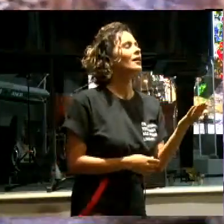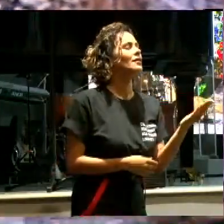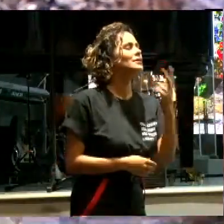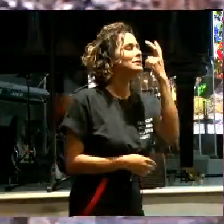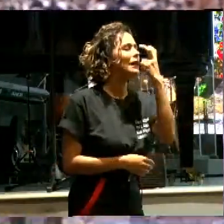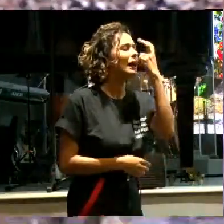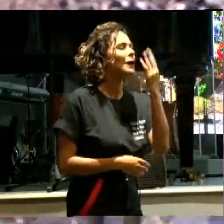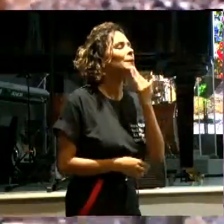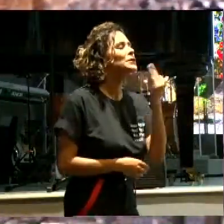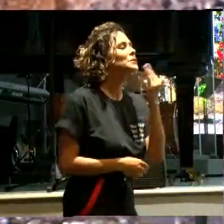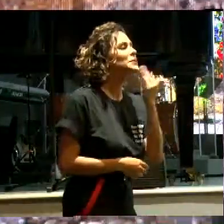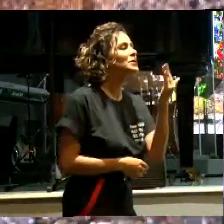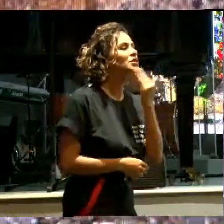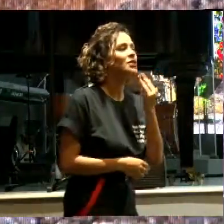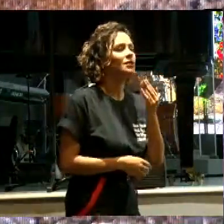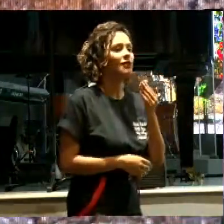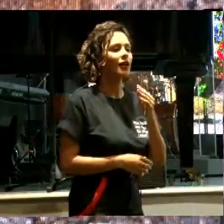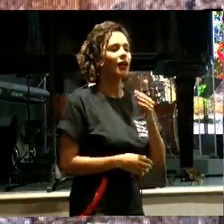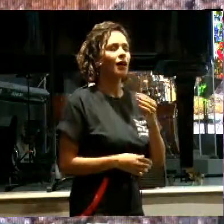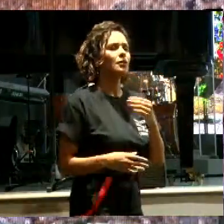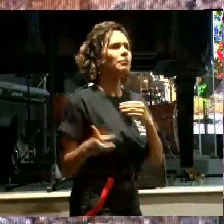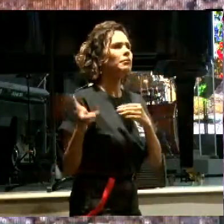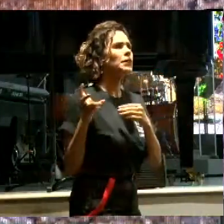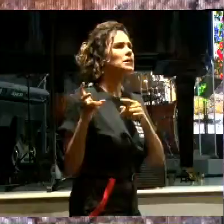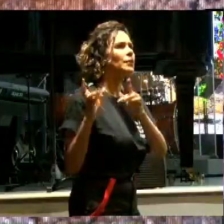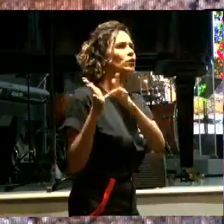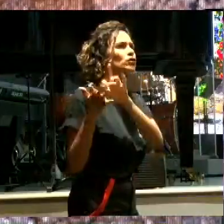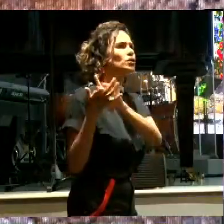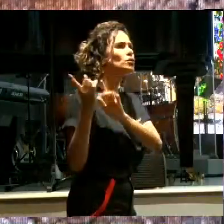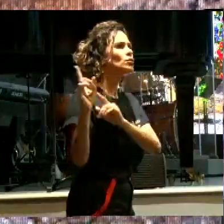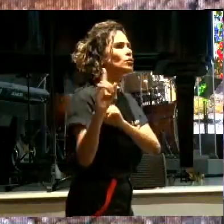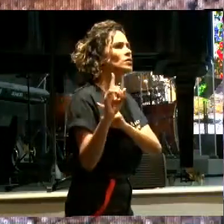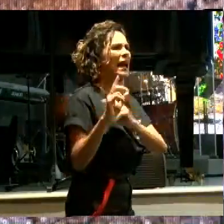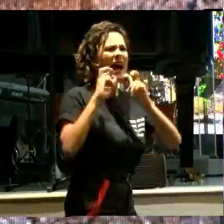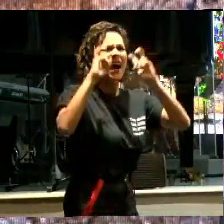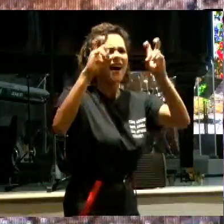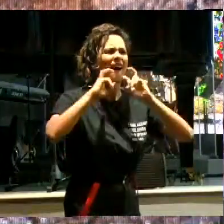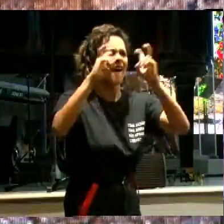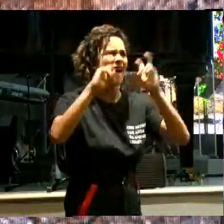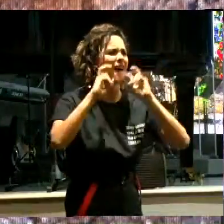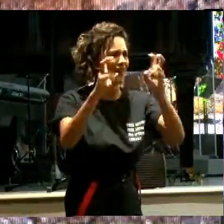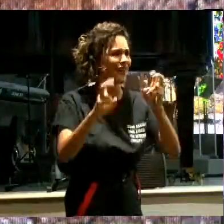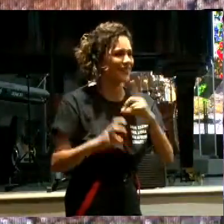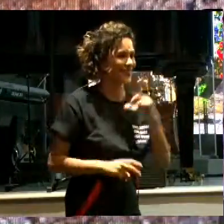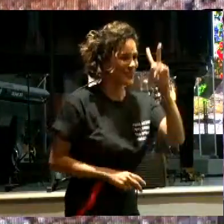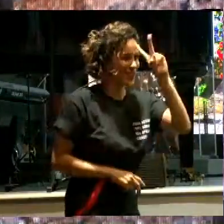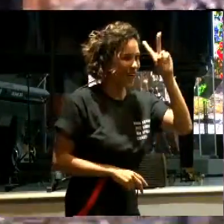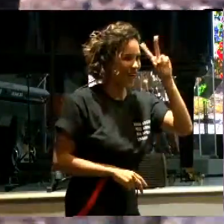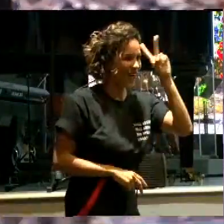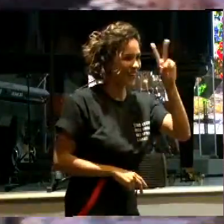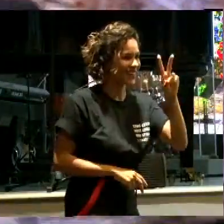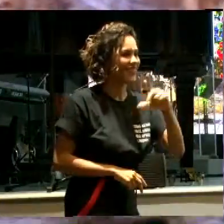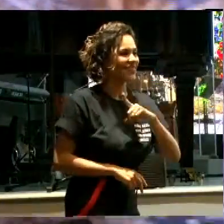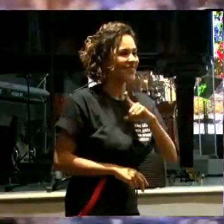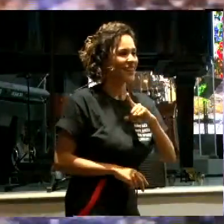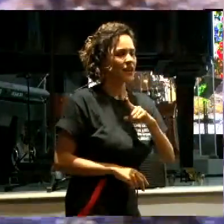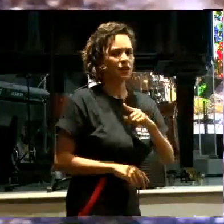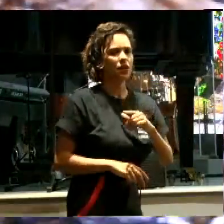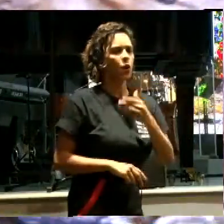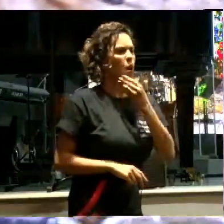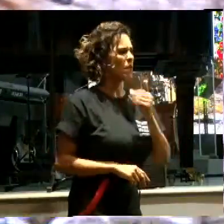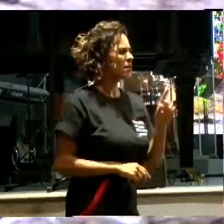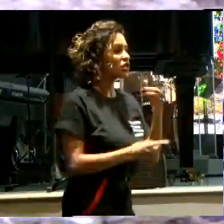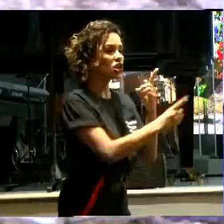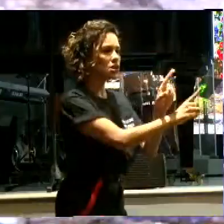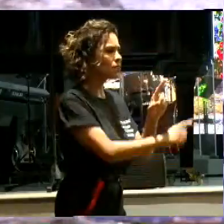vezes na sua vida, as situações estão falando: cala a boca, Maria, cala a boca, Aline, cala a boca, Joana, cala a boca, Suzana.